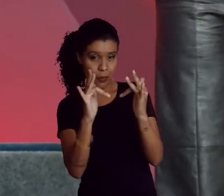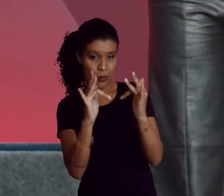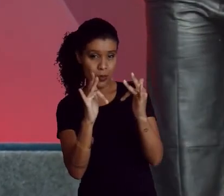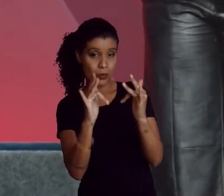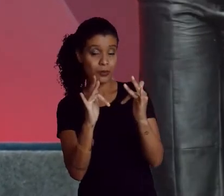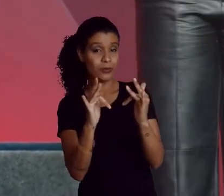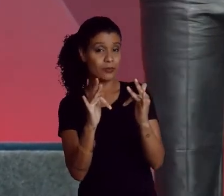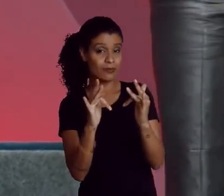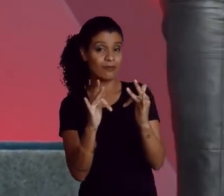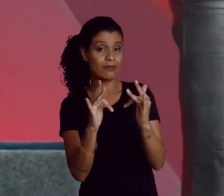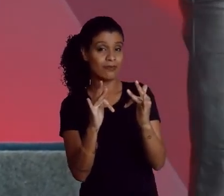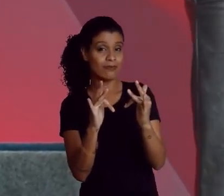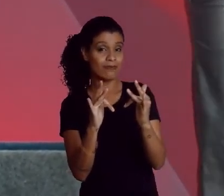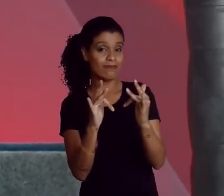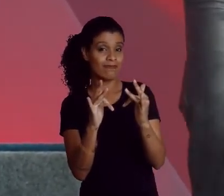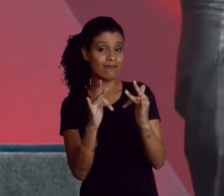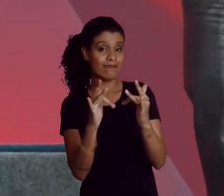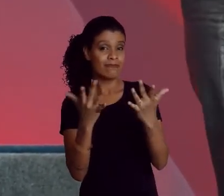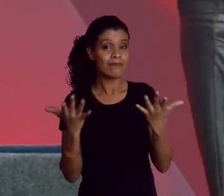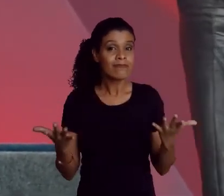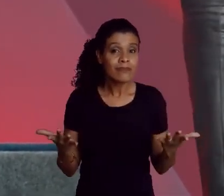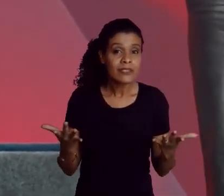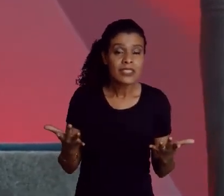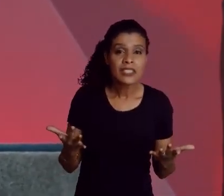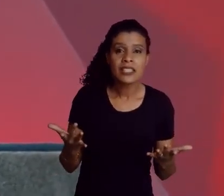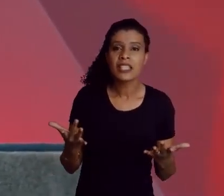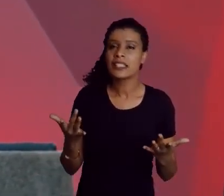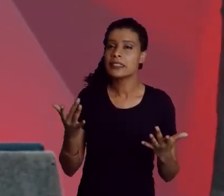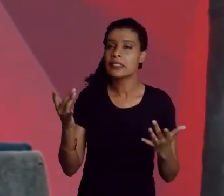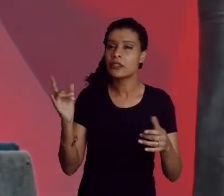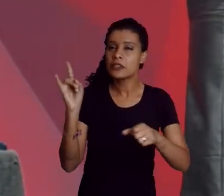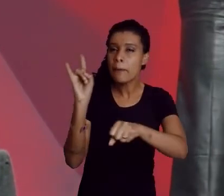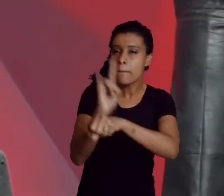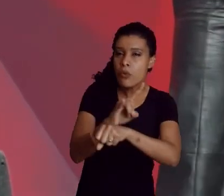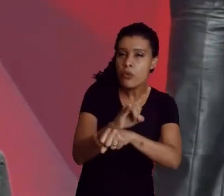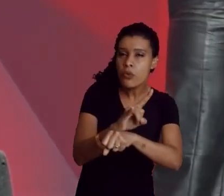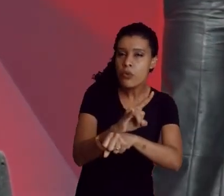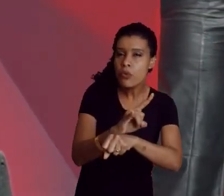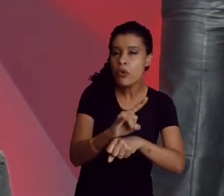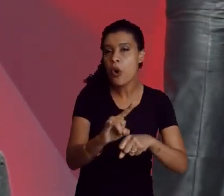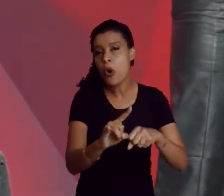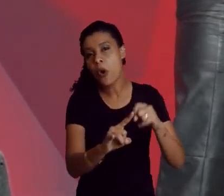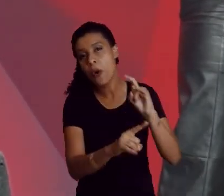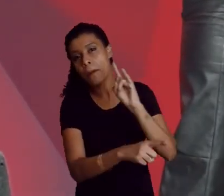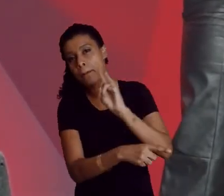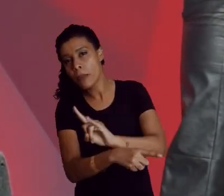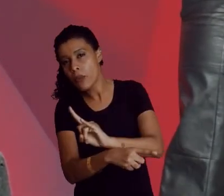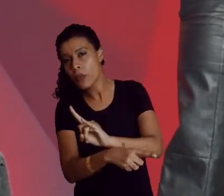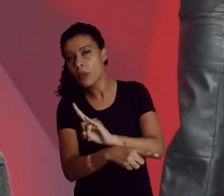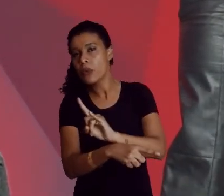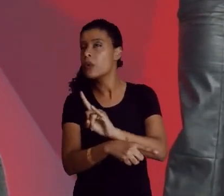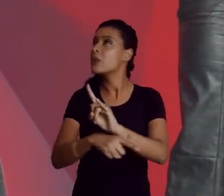profundas que tem que ser. Tem alguém que perguntou assim: devo perdoar uma traição? Só vou te fazer uma pergunta. Será que você, quando é traído, é a primeira